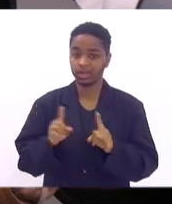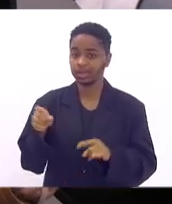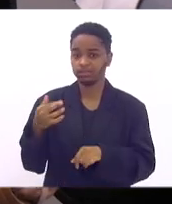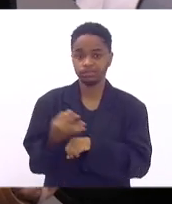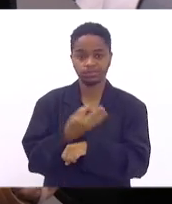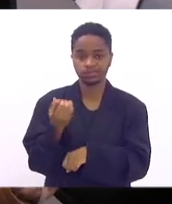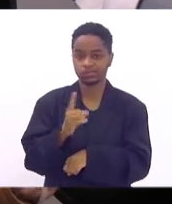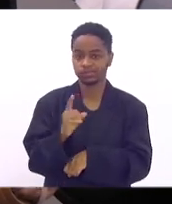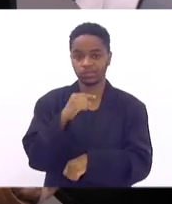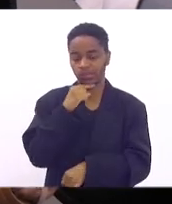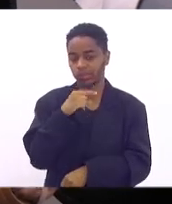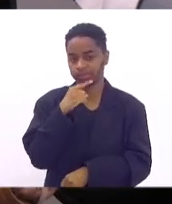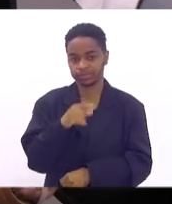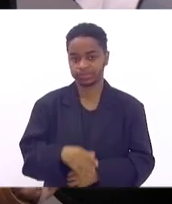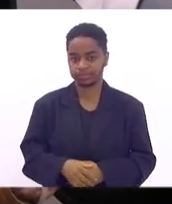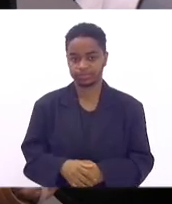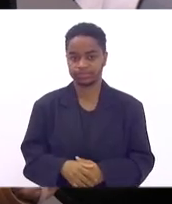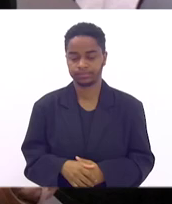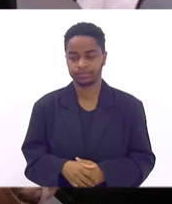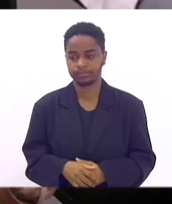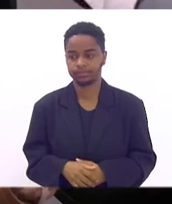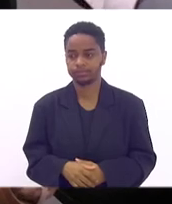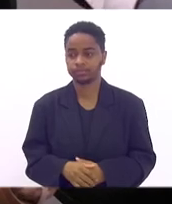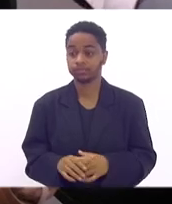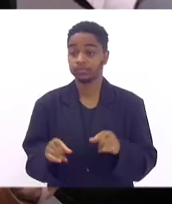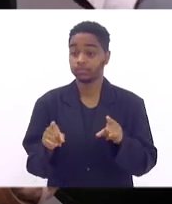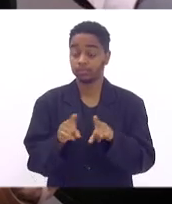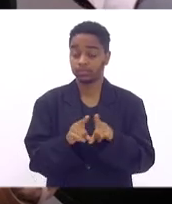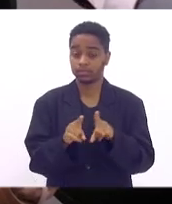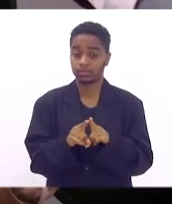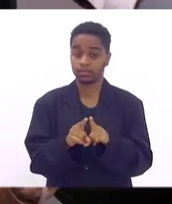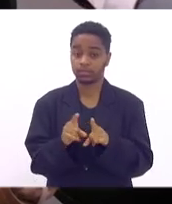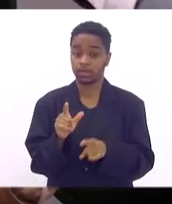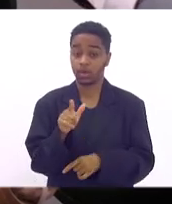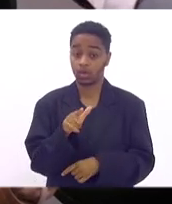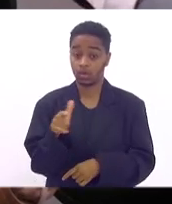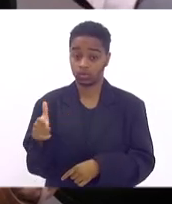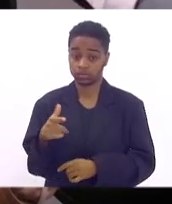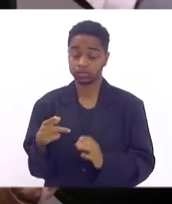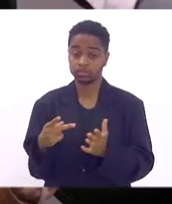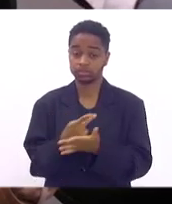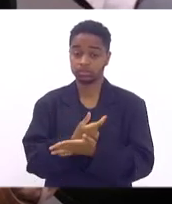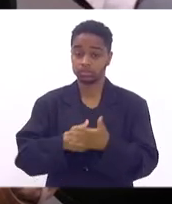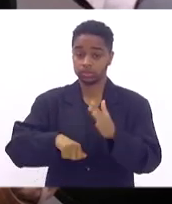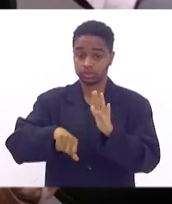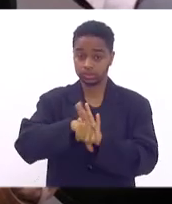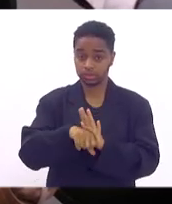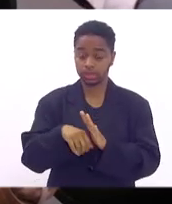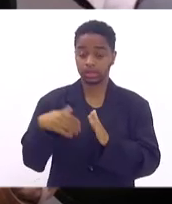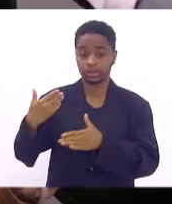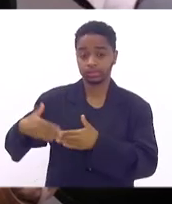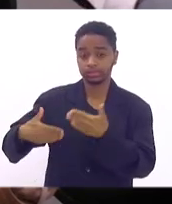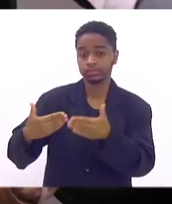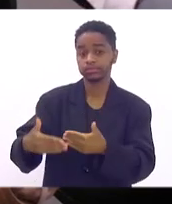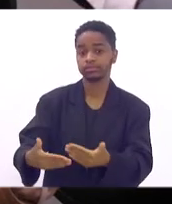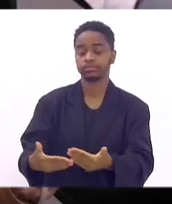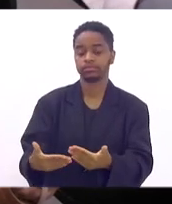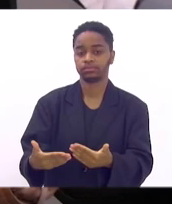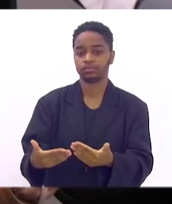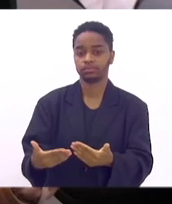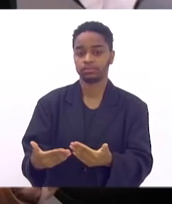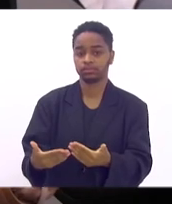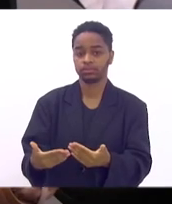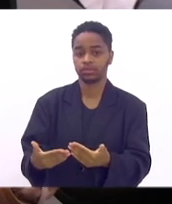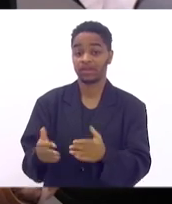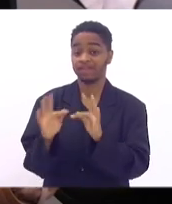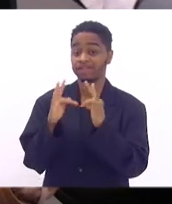ela não sustentou, né? E outra de um crime que foi perpetrado inicialmente